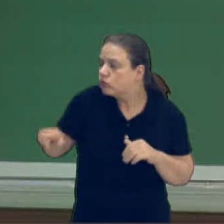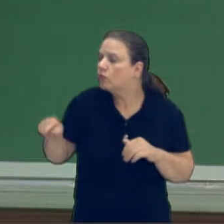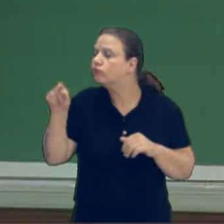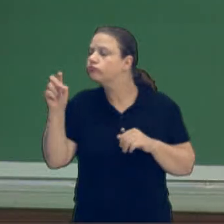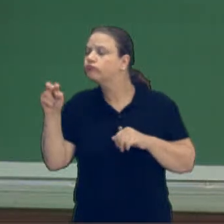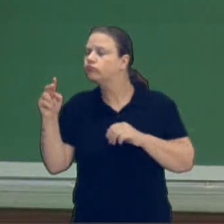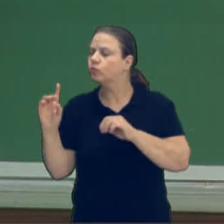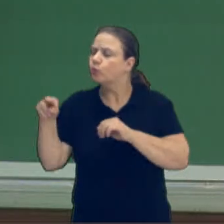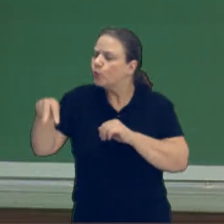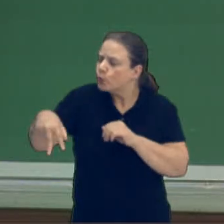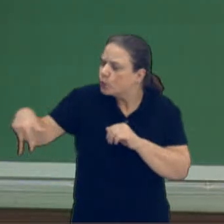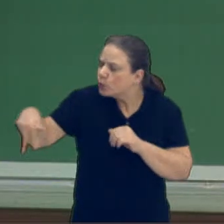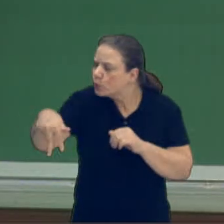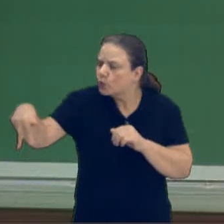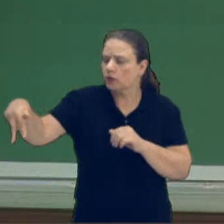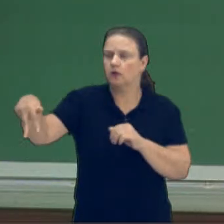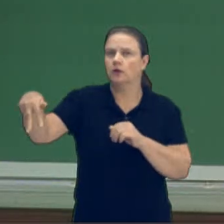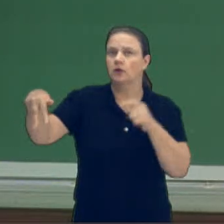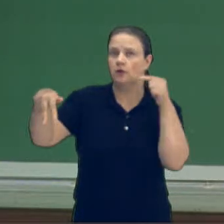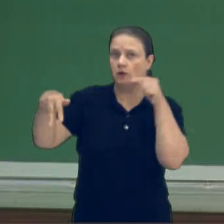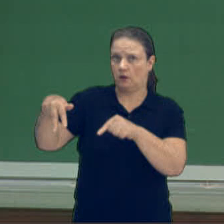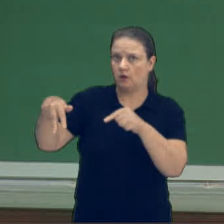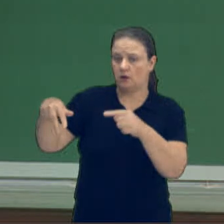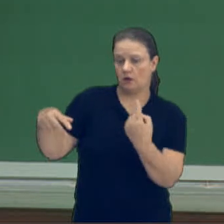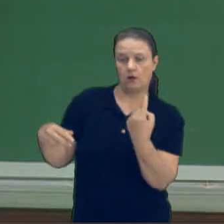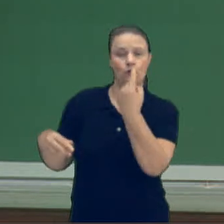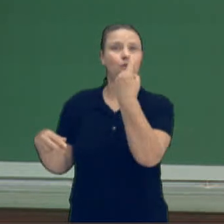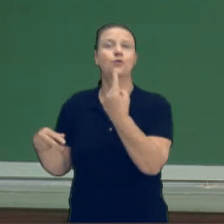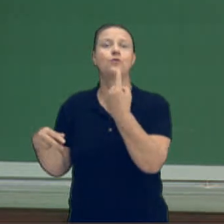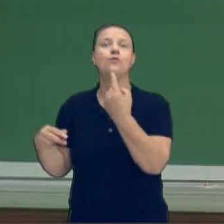vai estar sendo beneficiado, então, na raia 1,